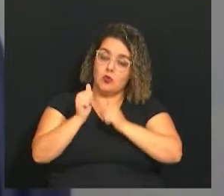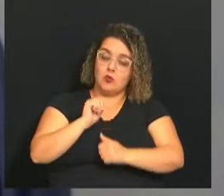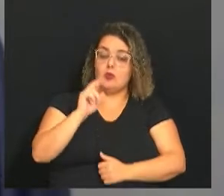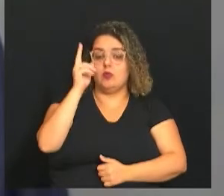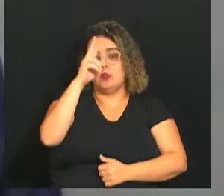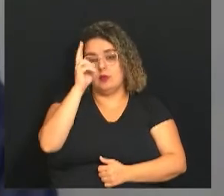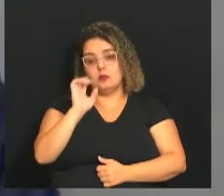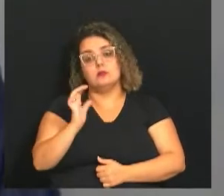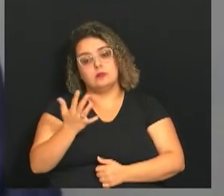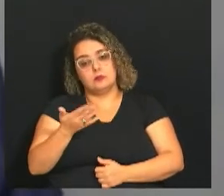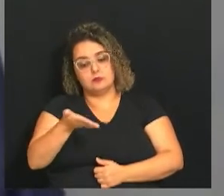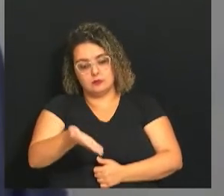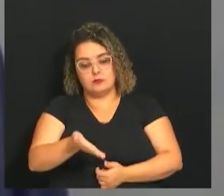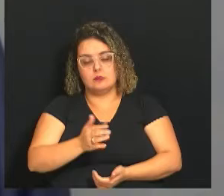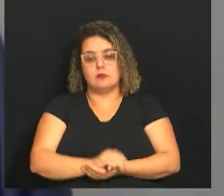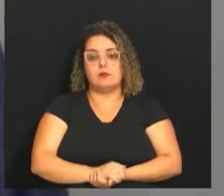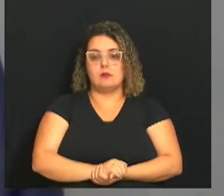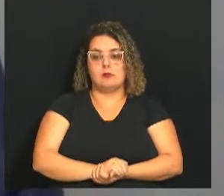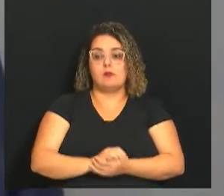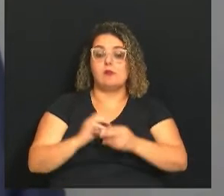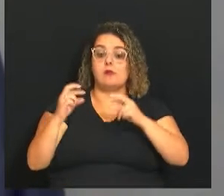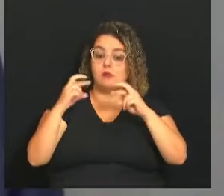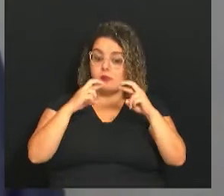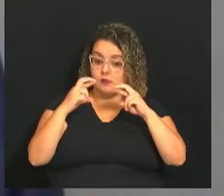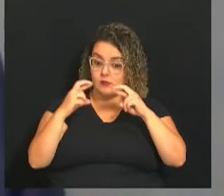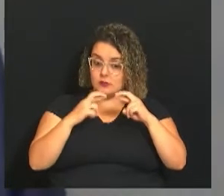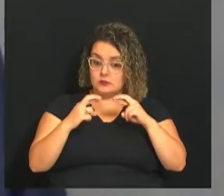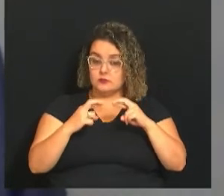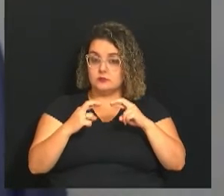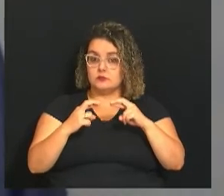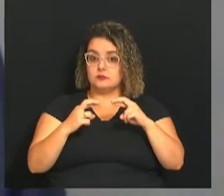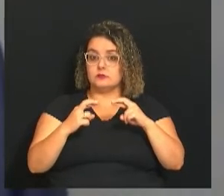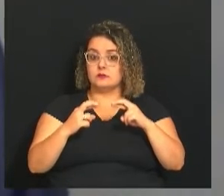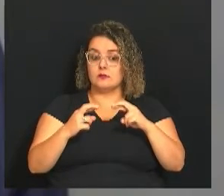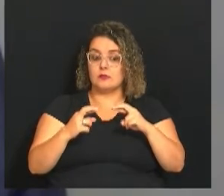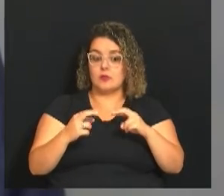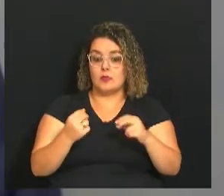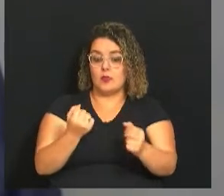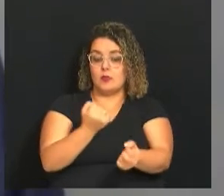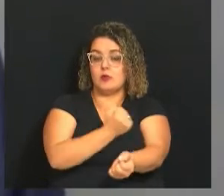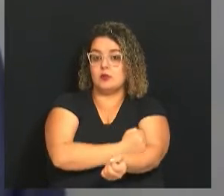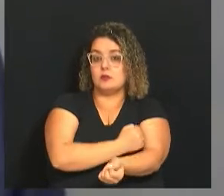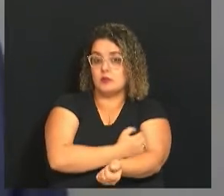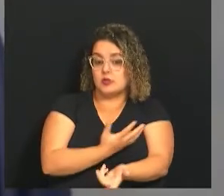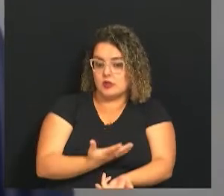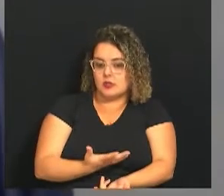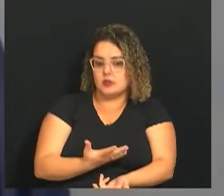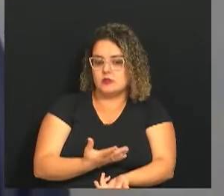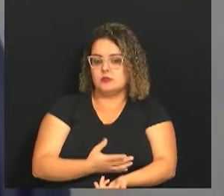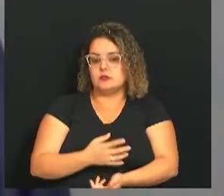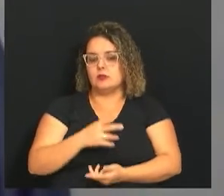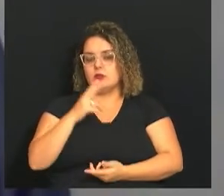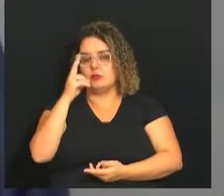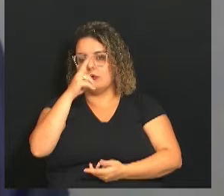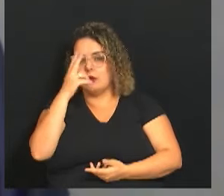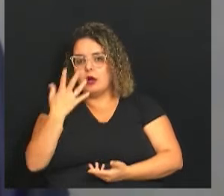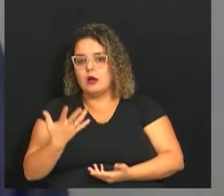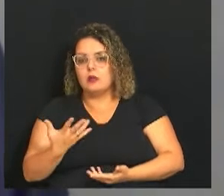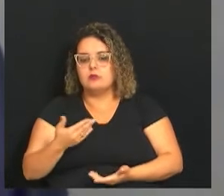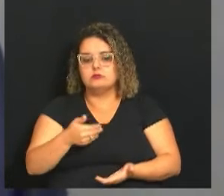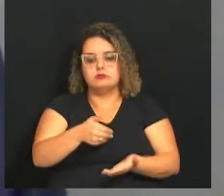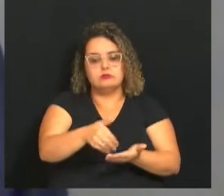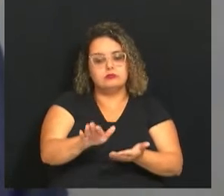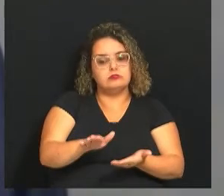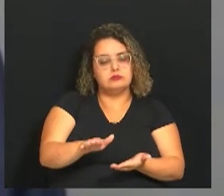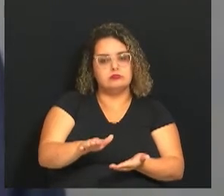nisso. Então, verificado que a pessoa tem uma dependência ao álcool e ela é demitida por conta disso, mesmo que a demissão